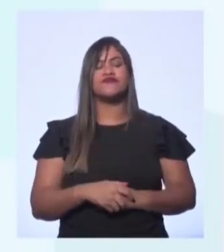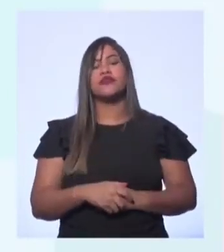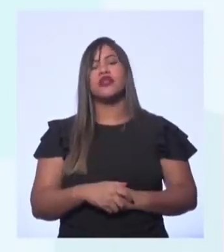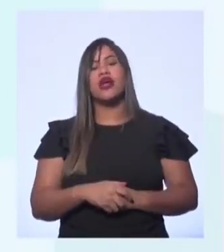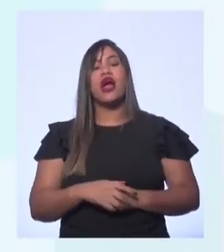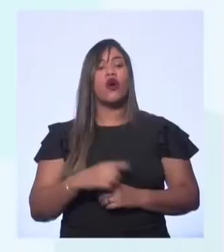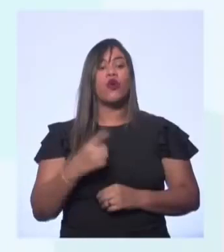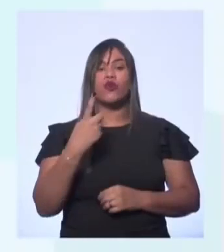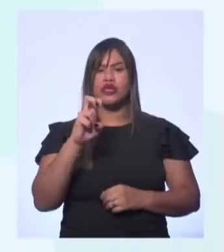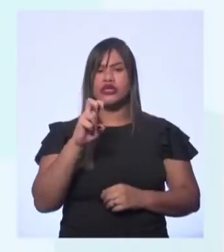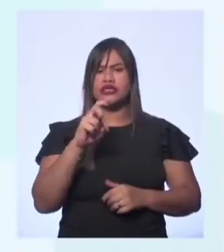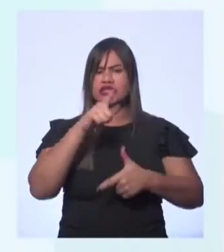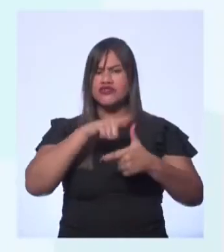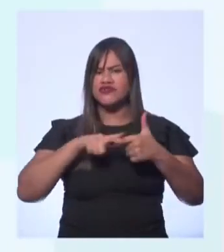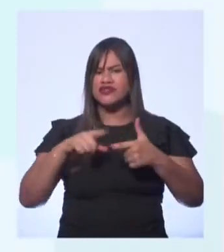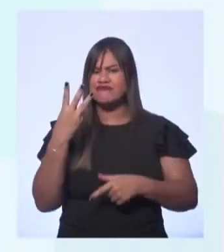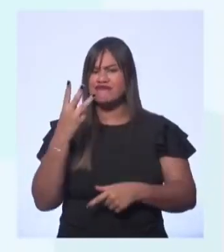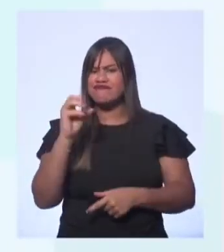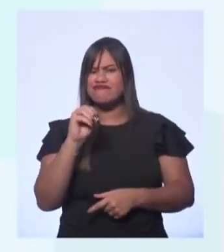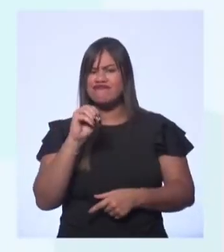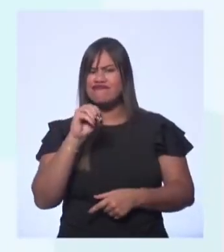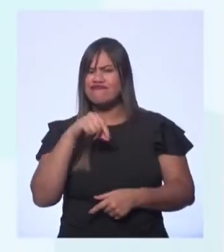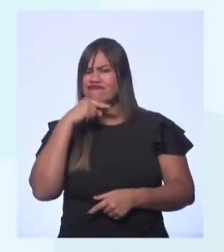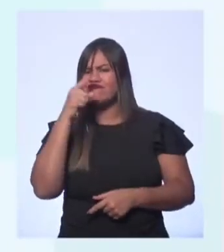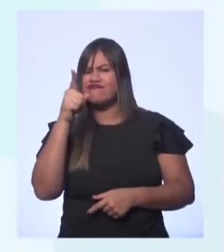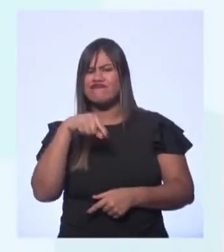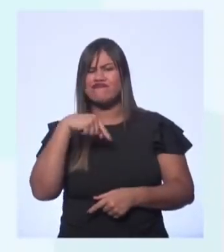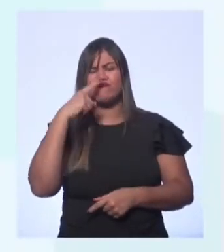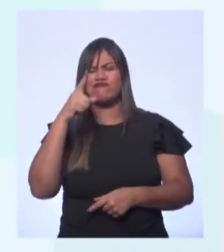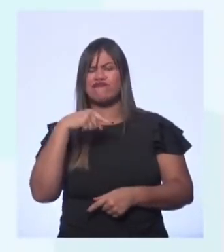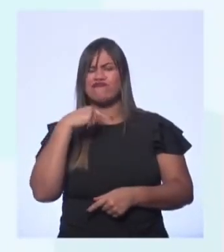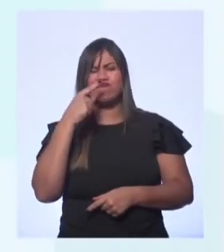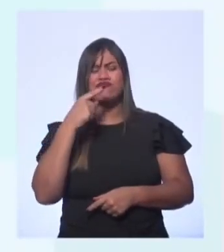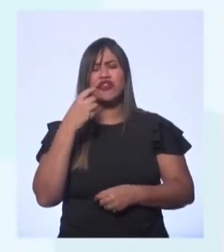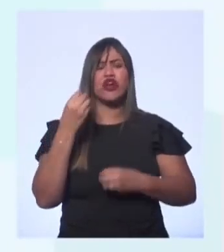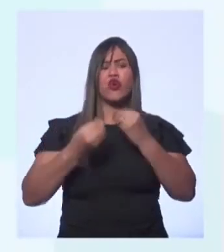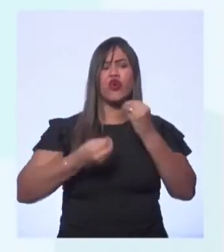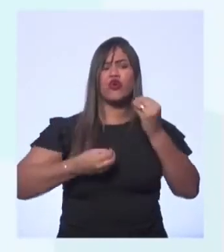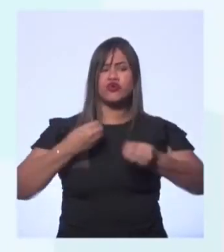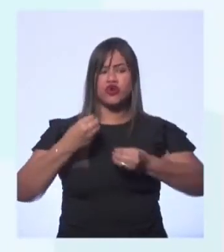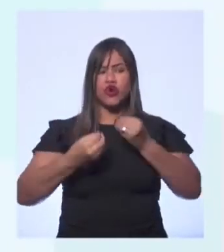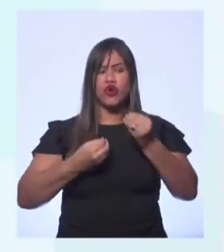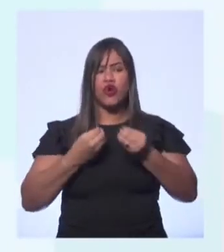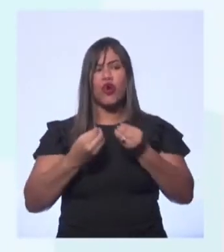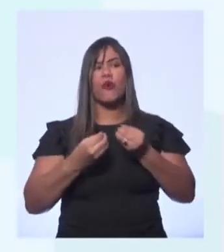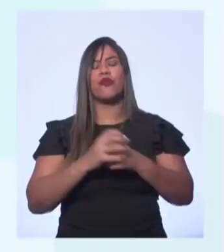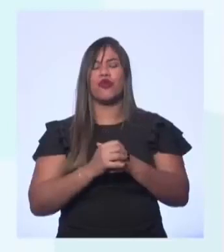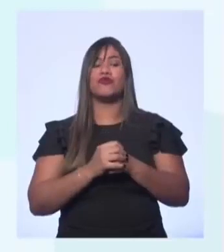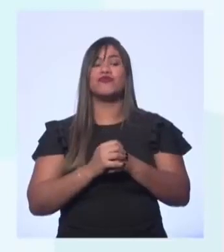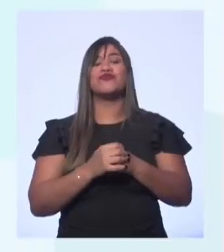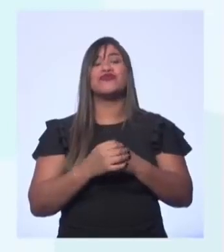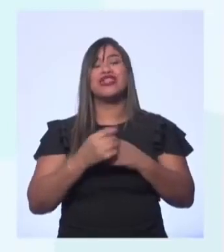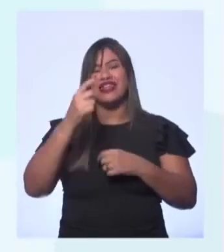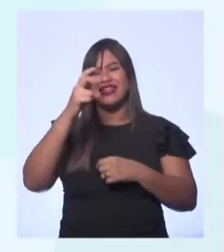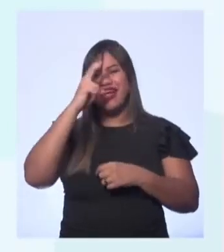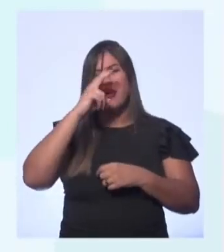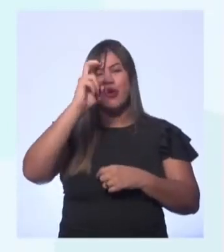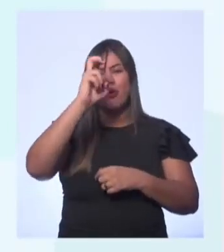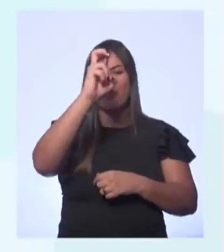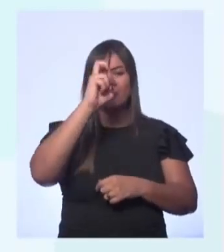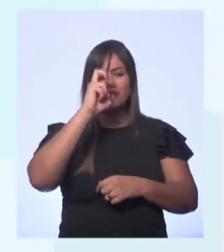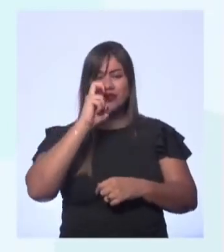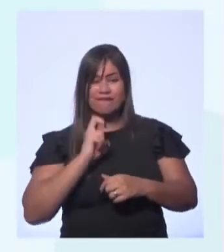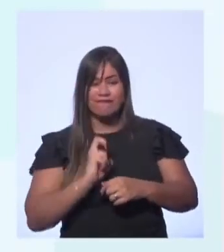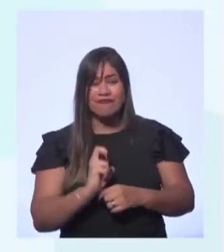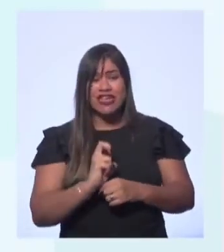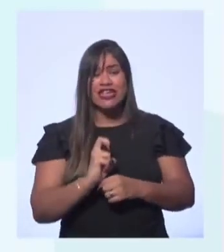15. 15 dá para dividir por 30? Aí você fala, não, professora, 15 não dá para dividir por 30. Como eu acabei de baixar esse 5 e não dá para